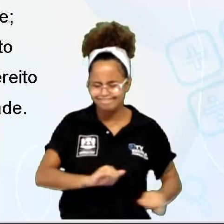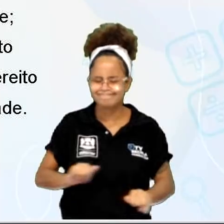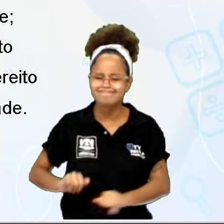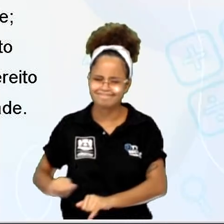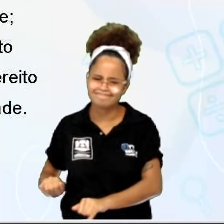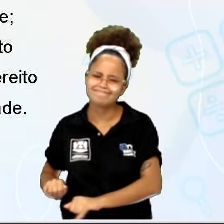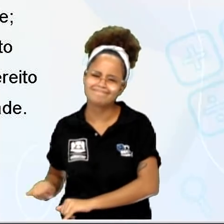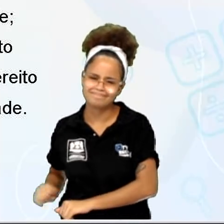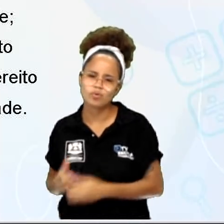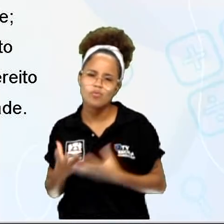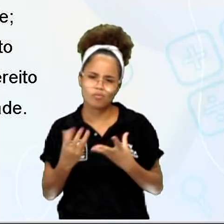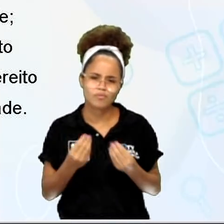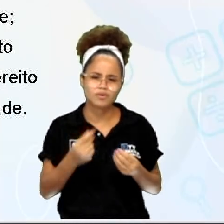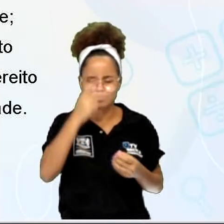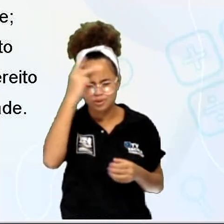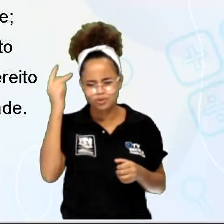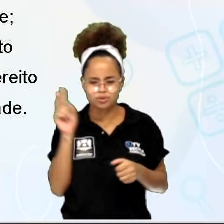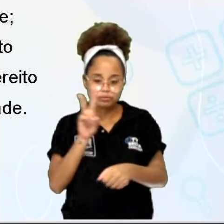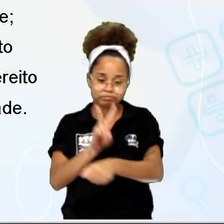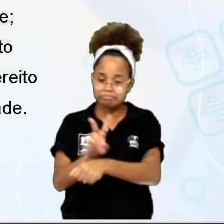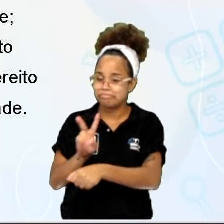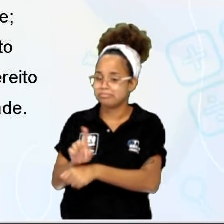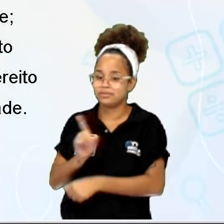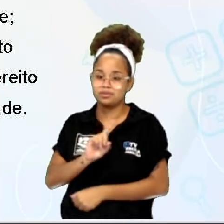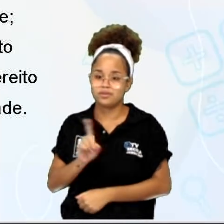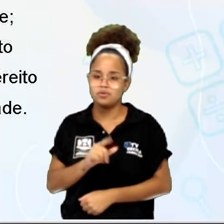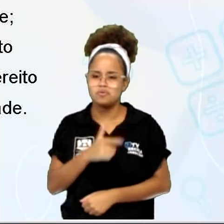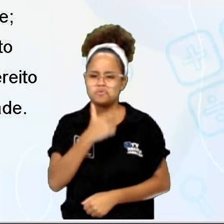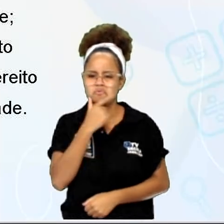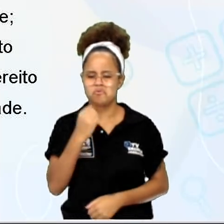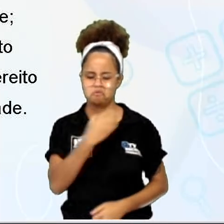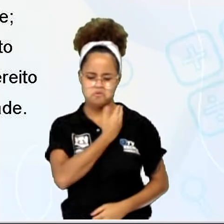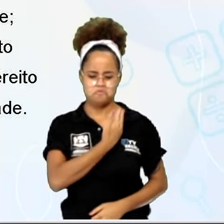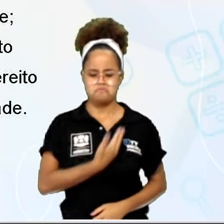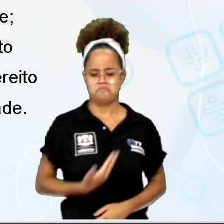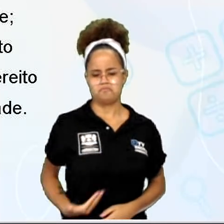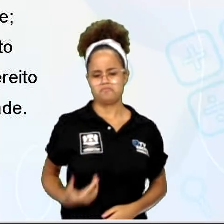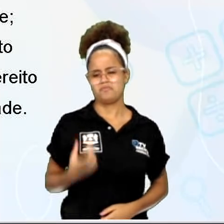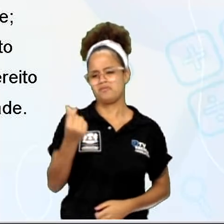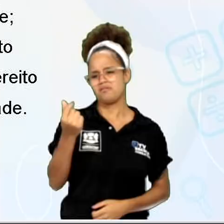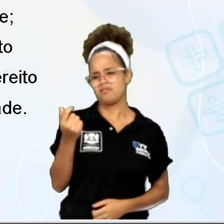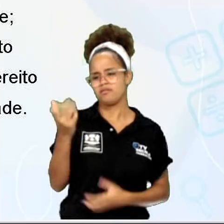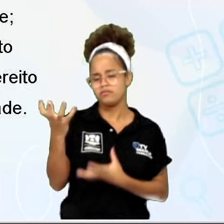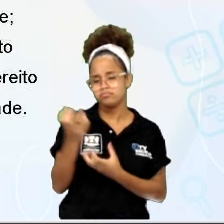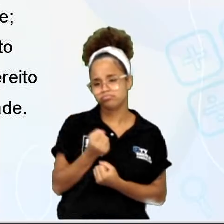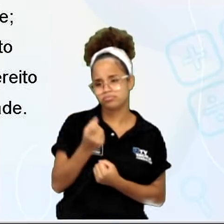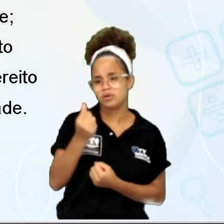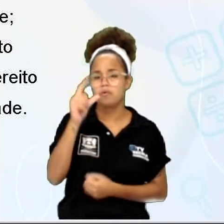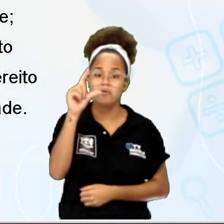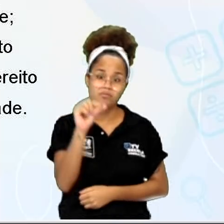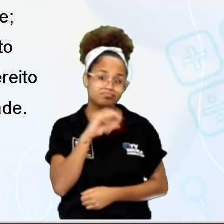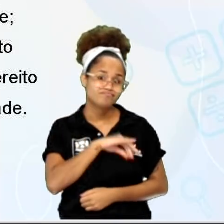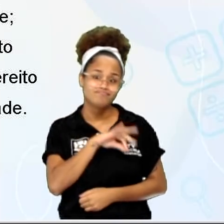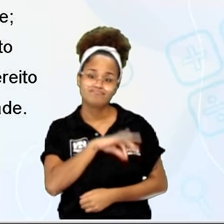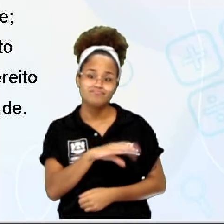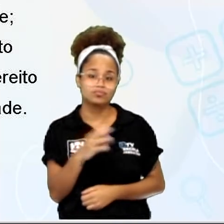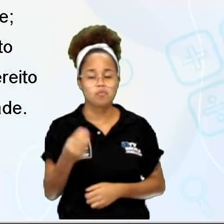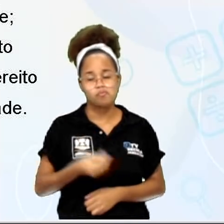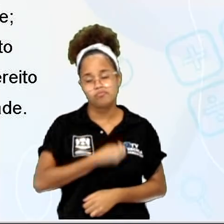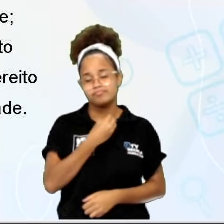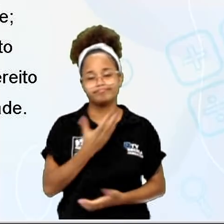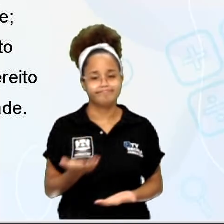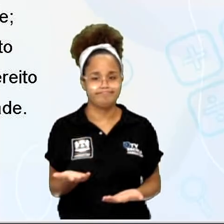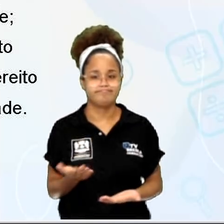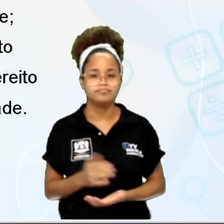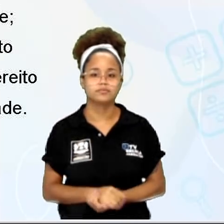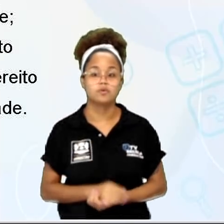consome, sem ninguém lhe defender. O desgraçado operário ganha um pequeno salário que não dá para viver.